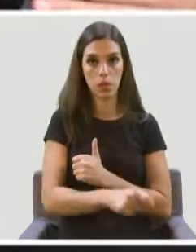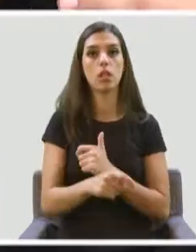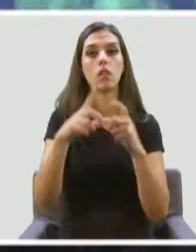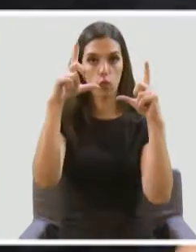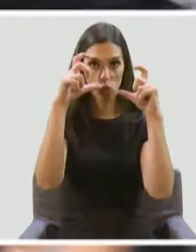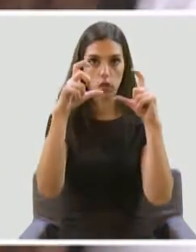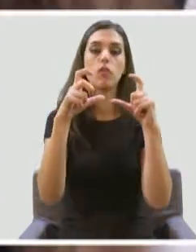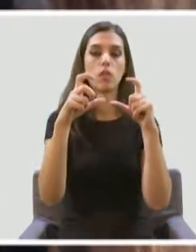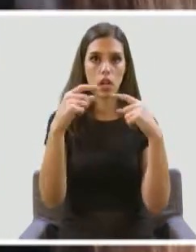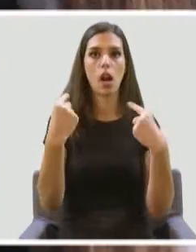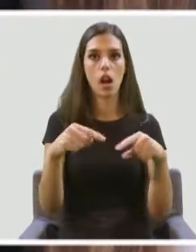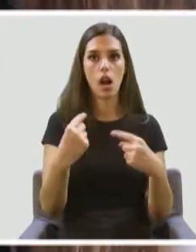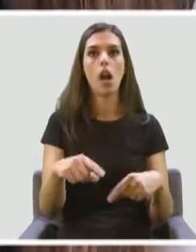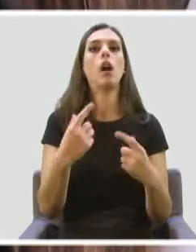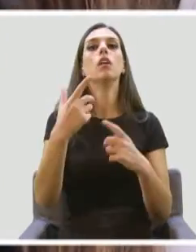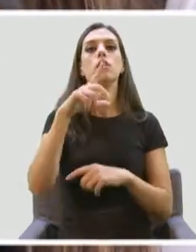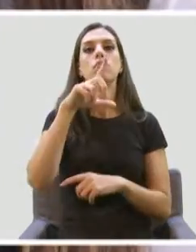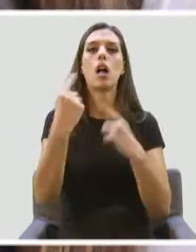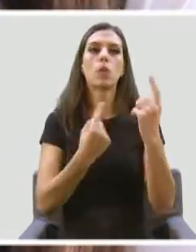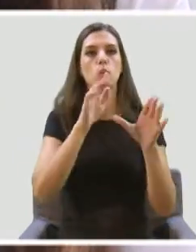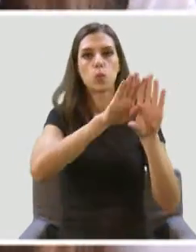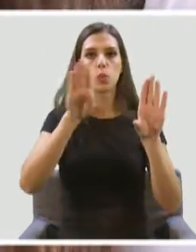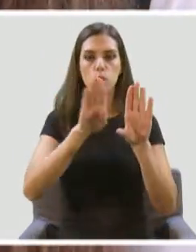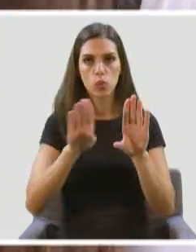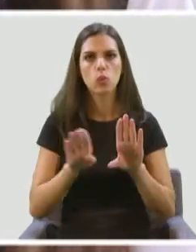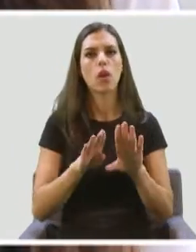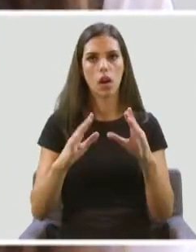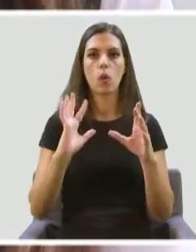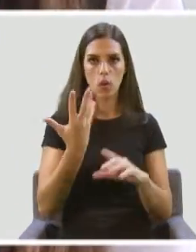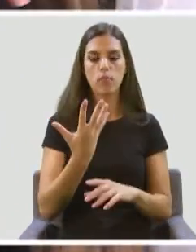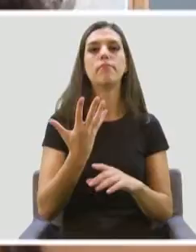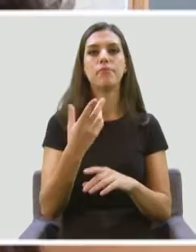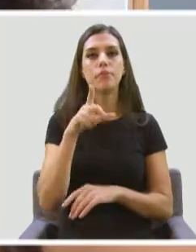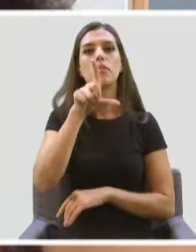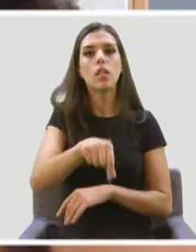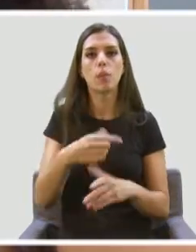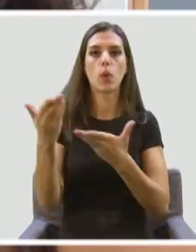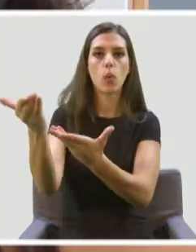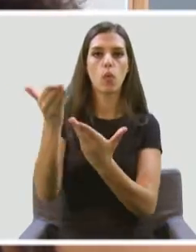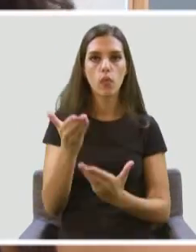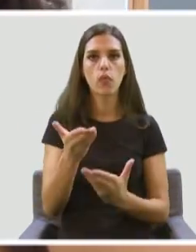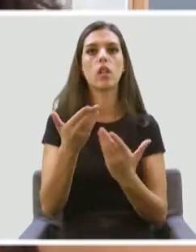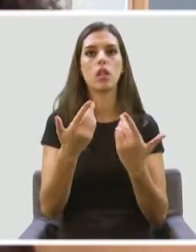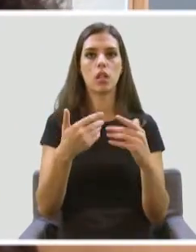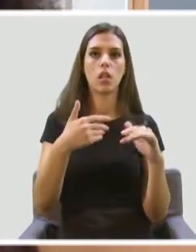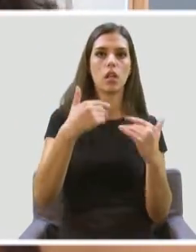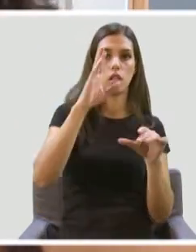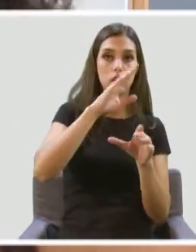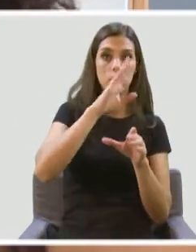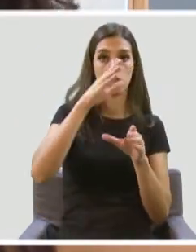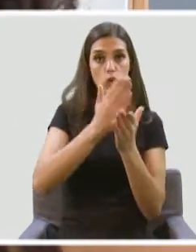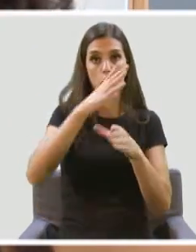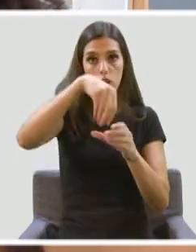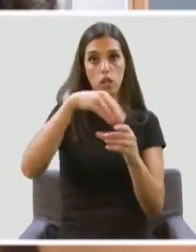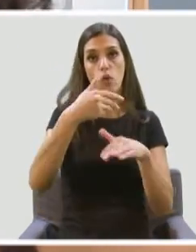concursos mensais de fotografia, dos quais depois fazemos algumas exposições. Temos convites para coberturas